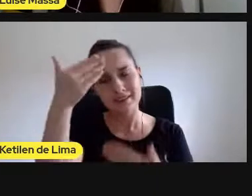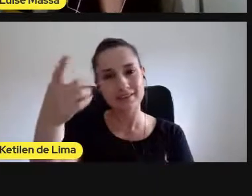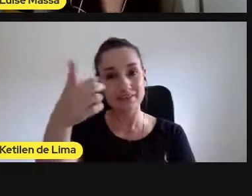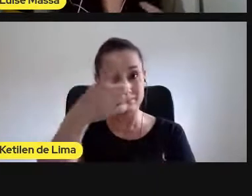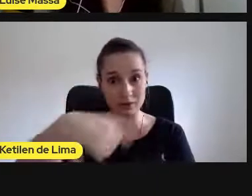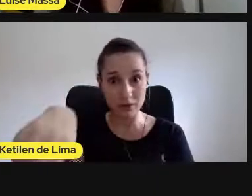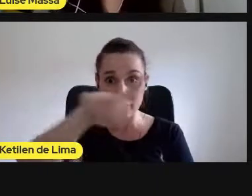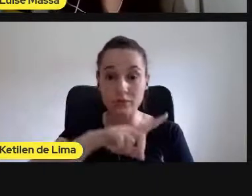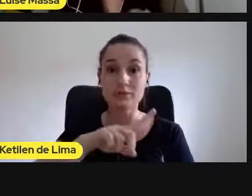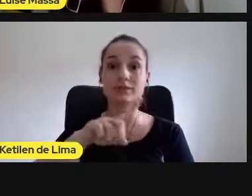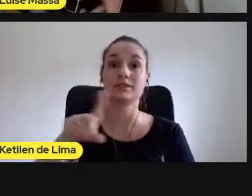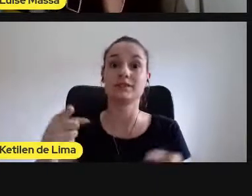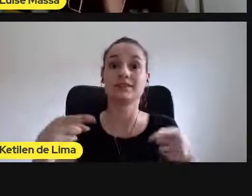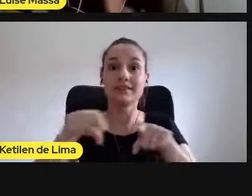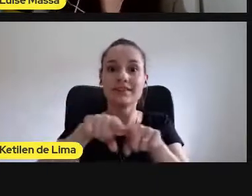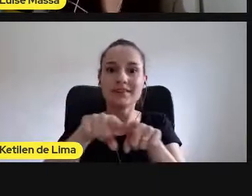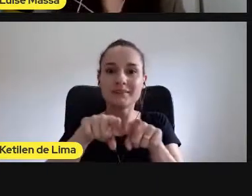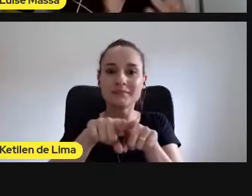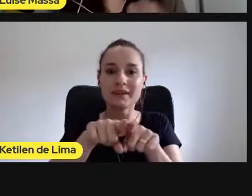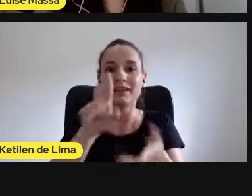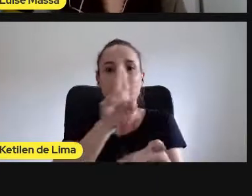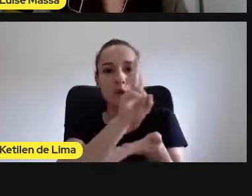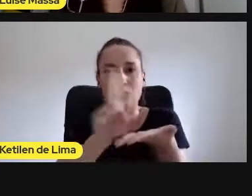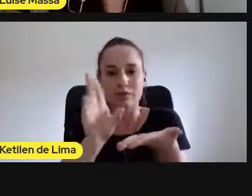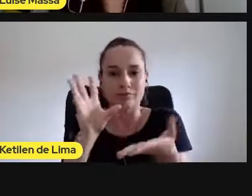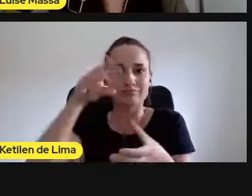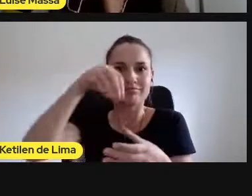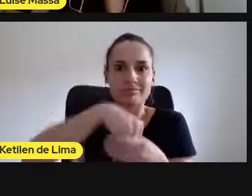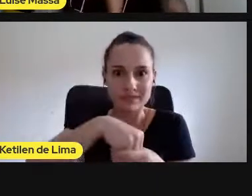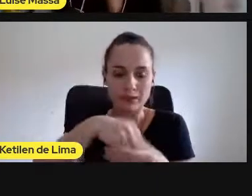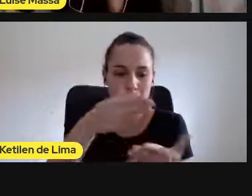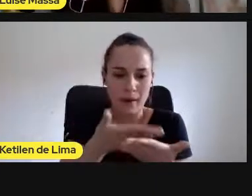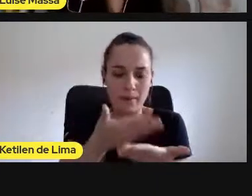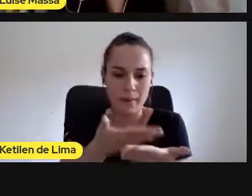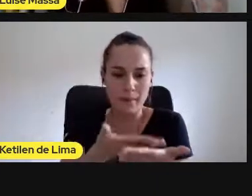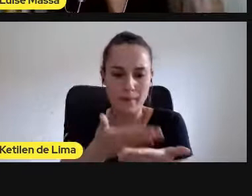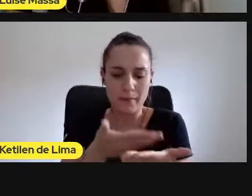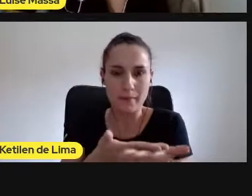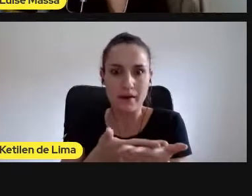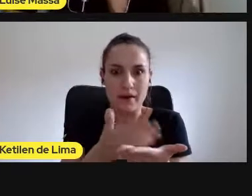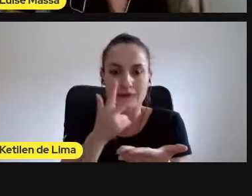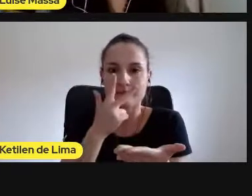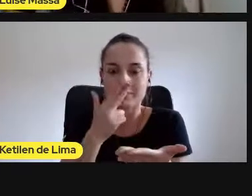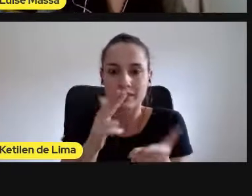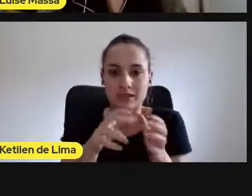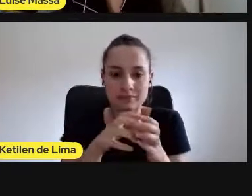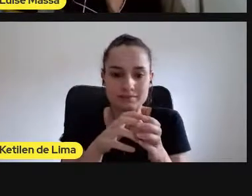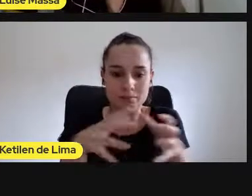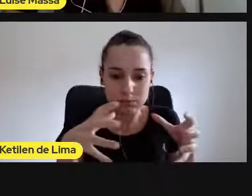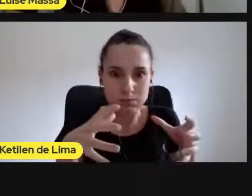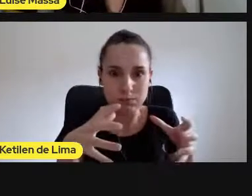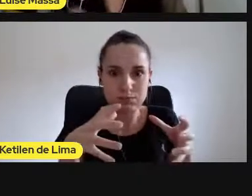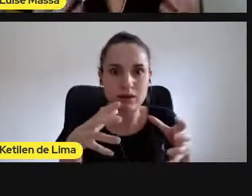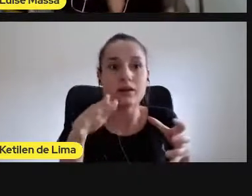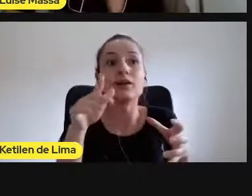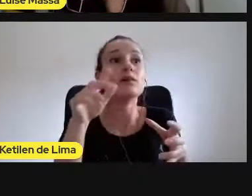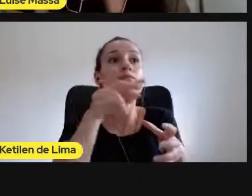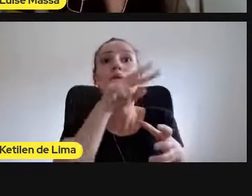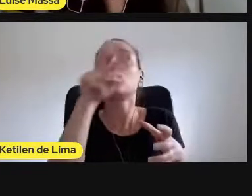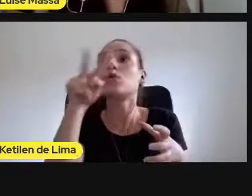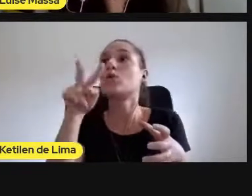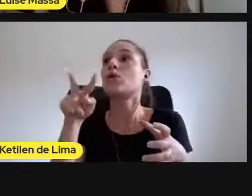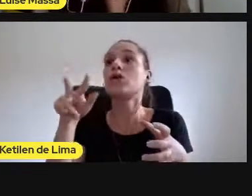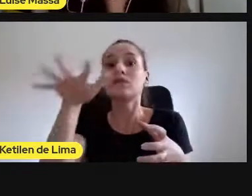gente fica muito dentro da universidade, estudando, e a gente não pode ficar inflado dentro de uma faculdade, né? A gente tem que botar